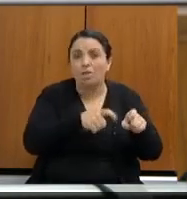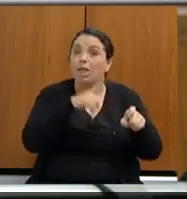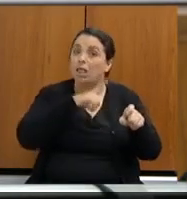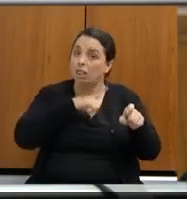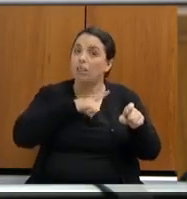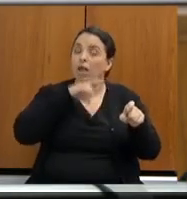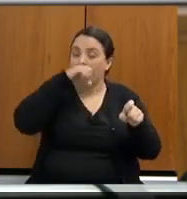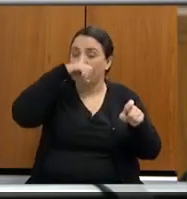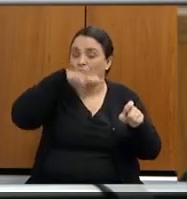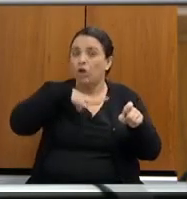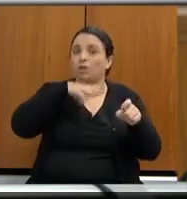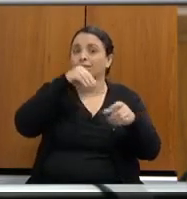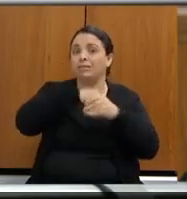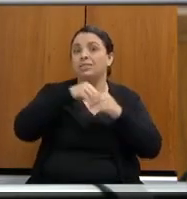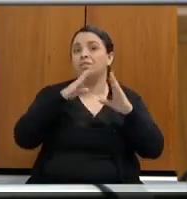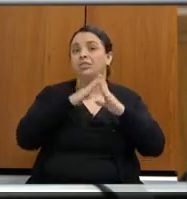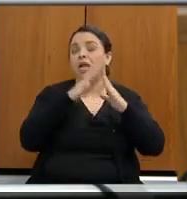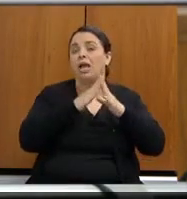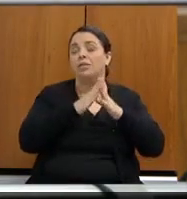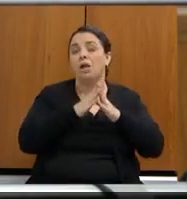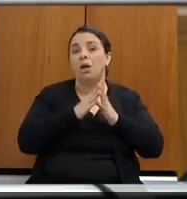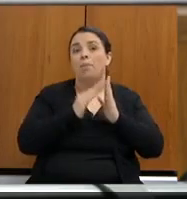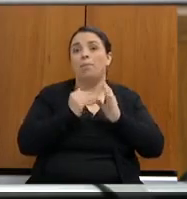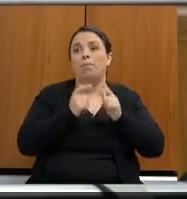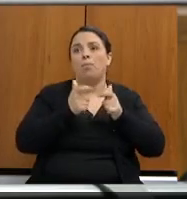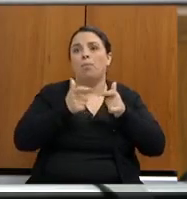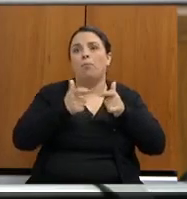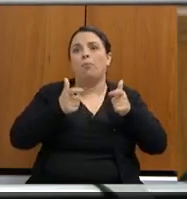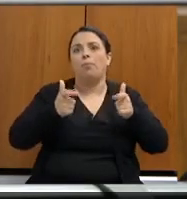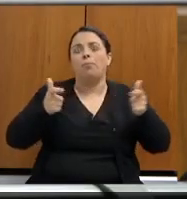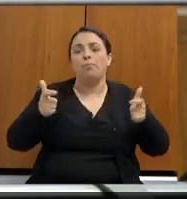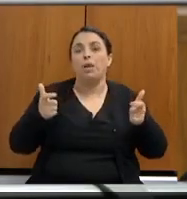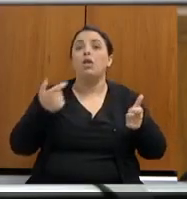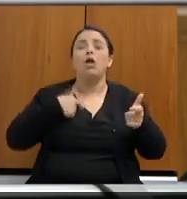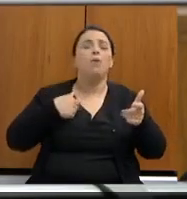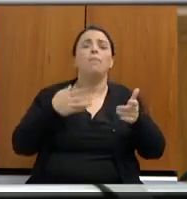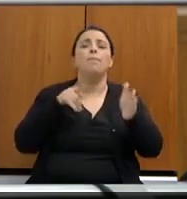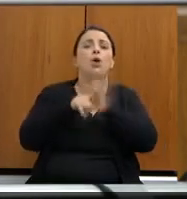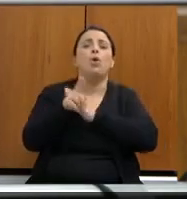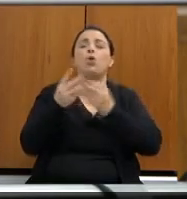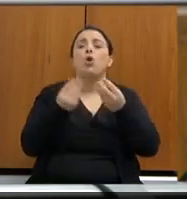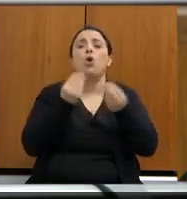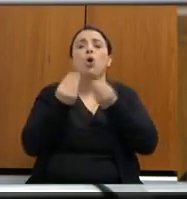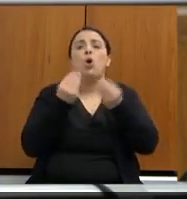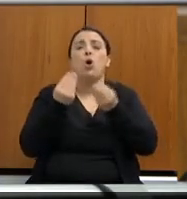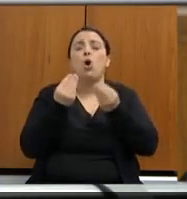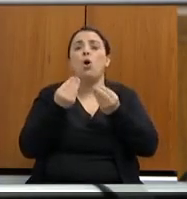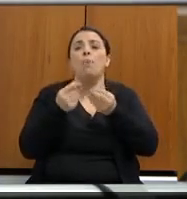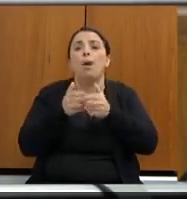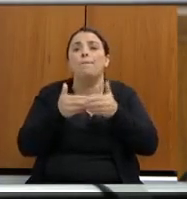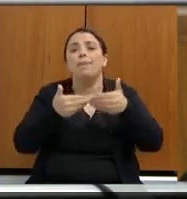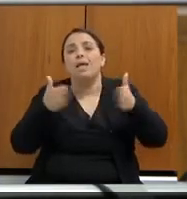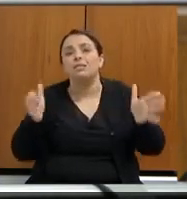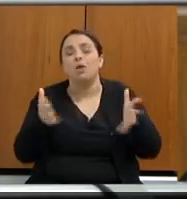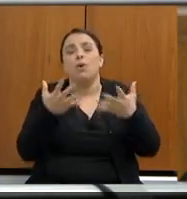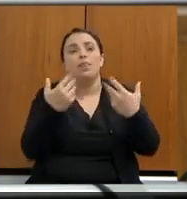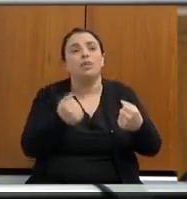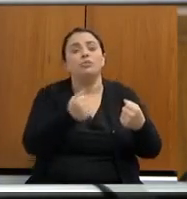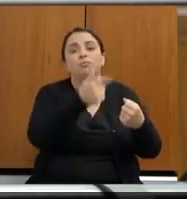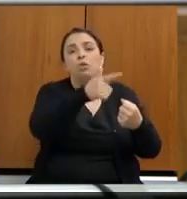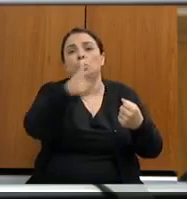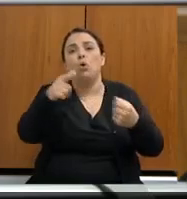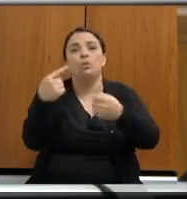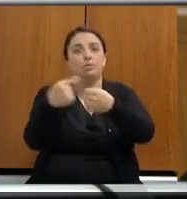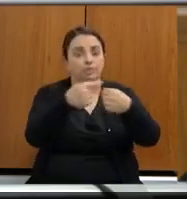e saber qual o planejamento para uma ampliação dessas Patrulhas no interior de Minas aproveitando aqui